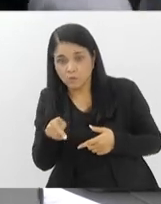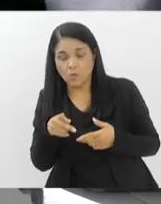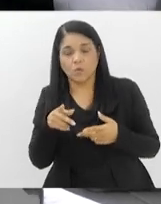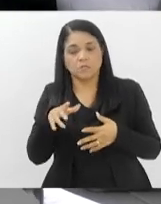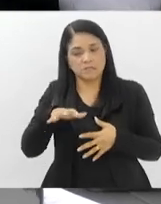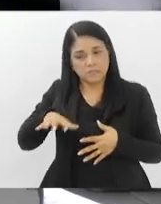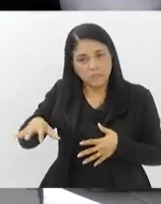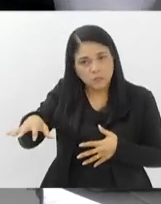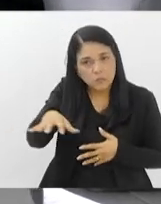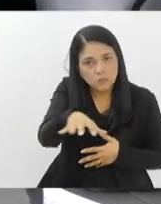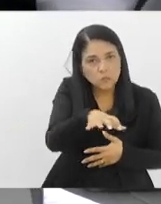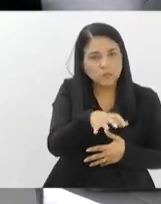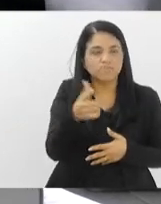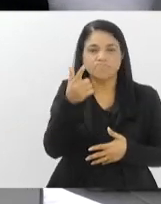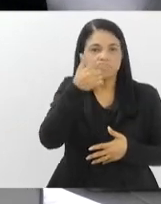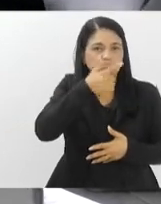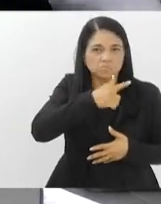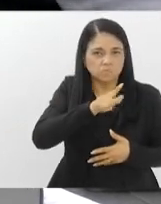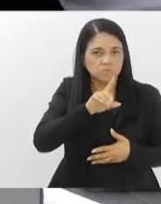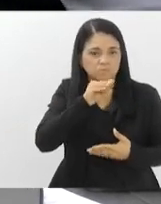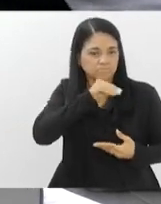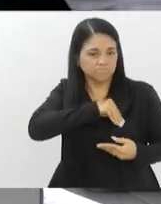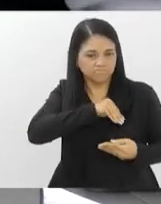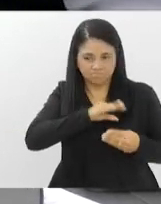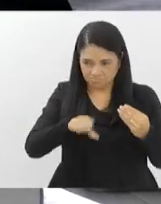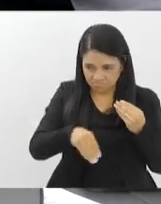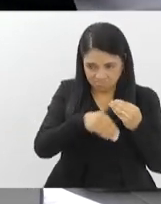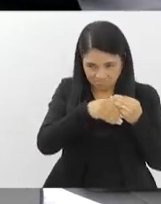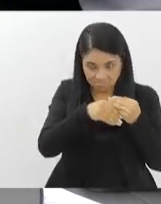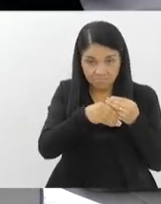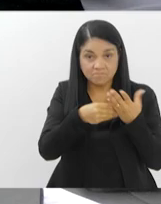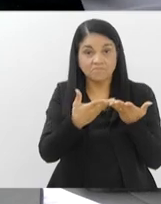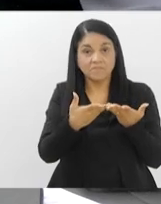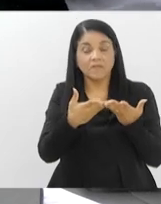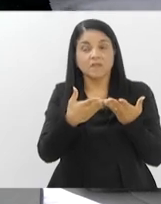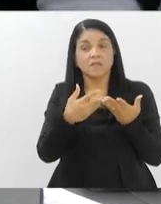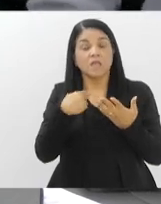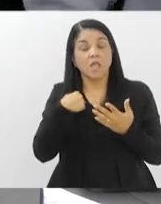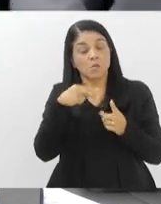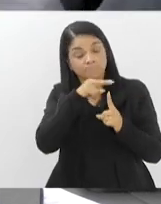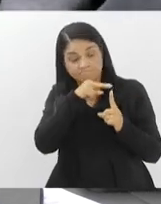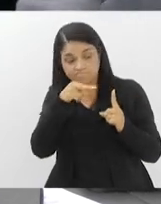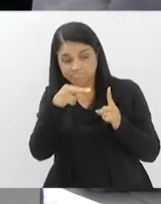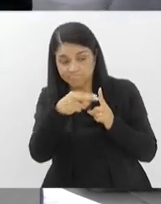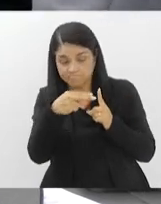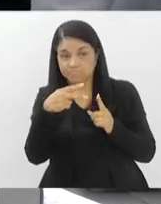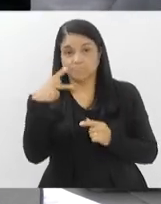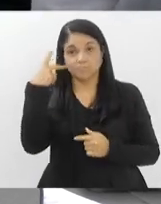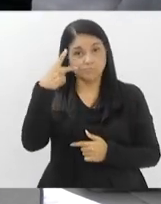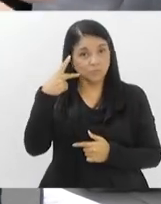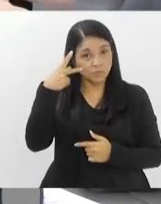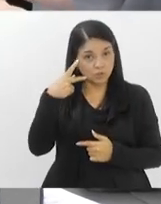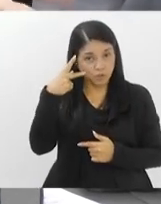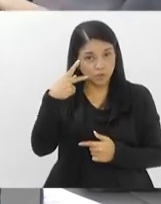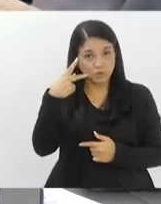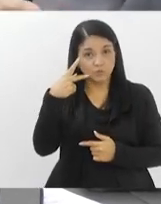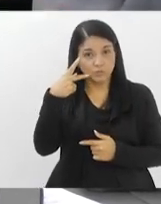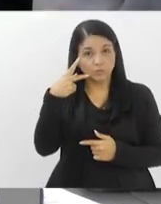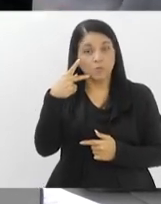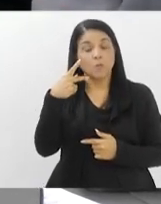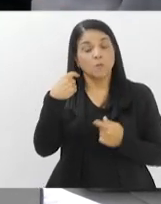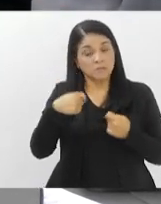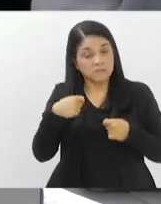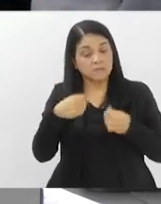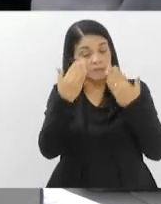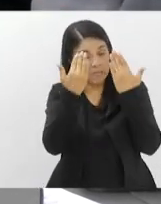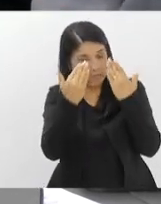que não estão conseguindo recompor a sua situação. Eu achava, do ponto de vista político, e a gente também tem que analisar